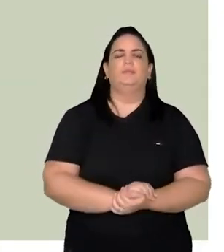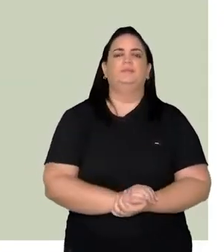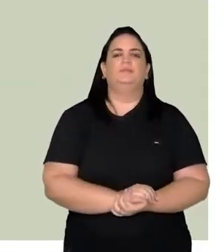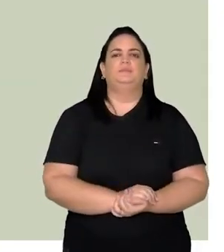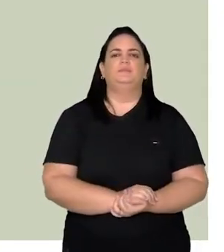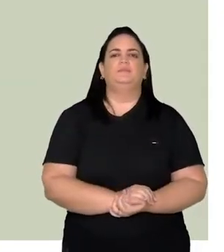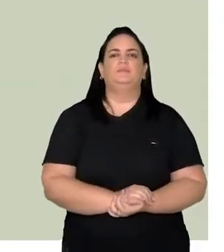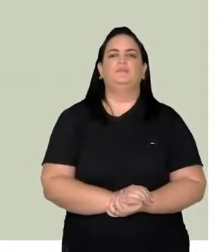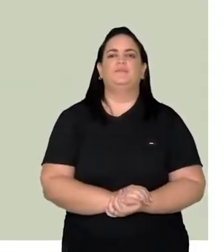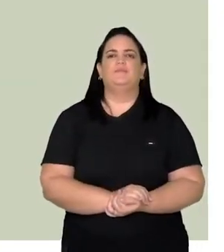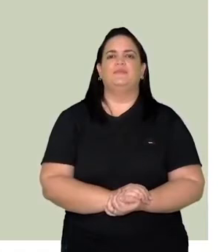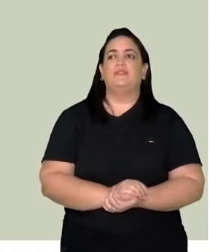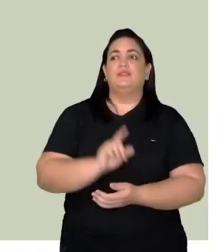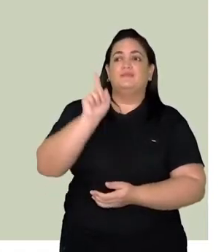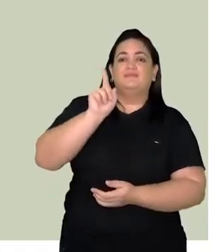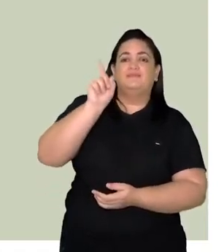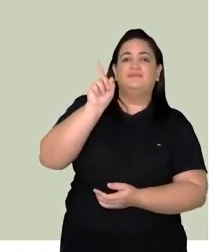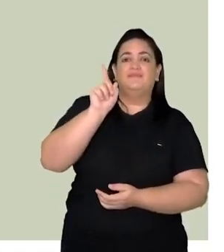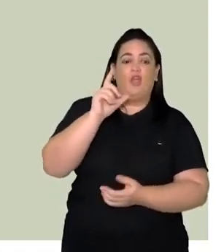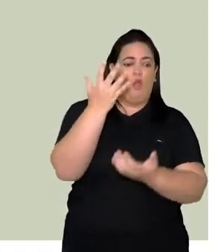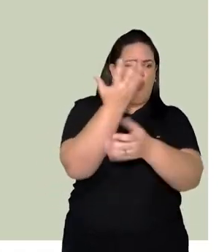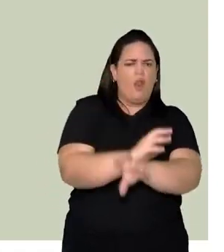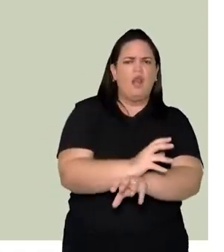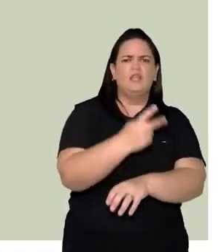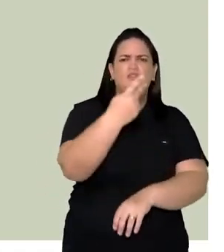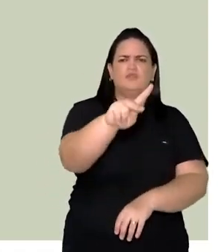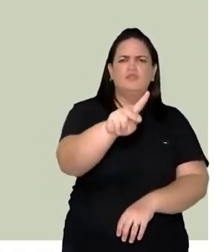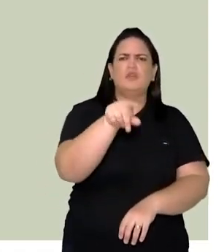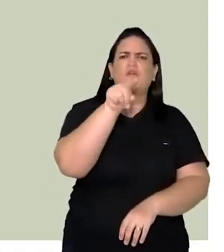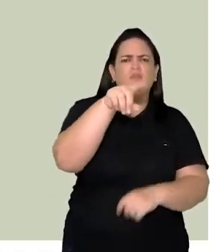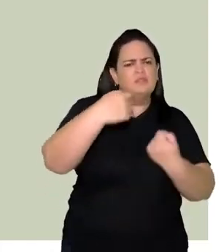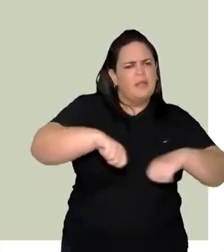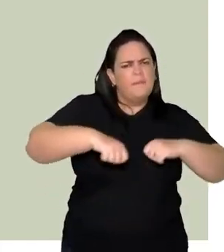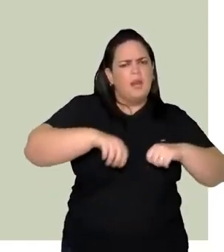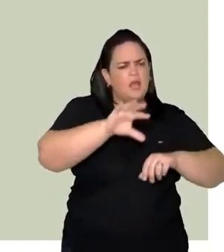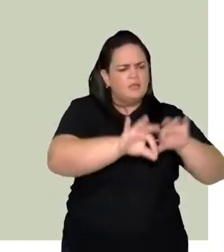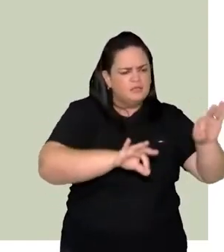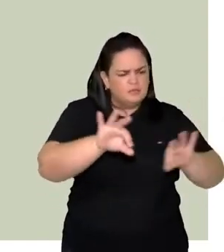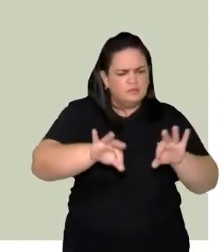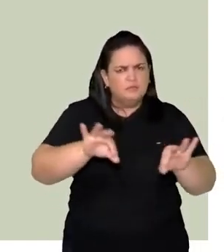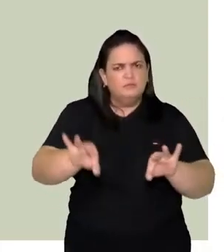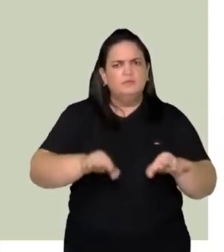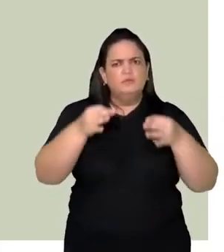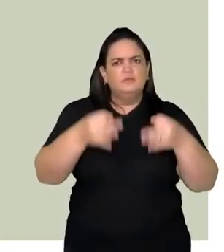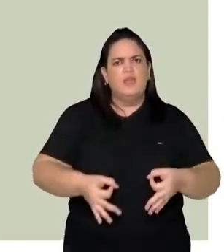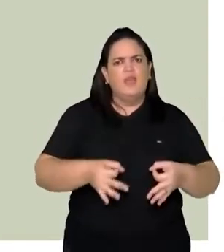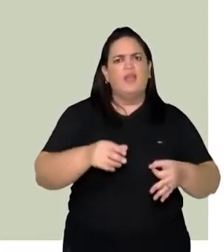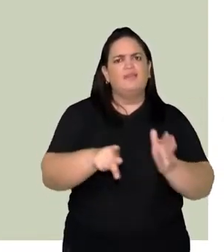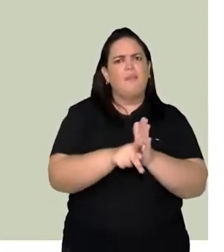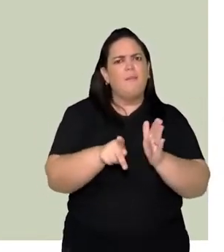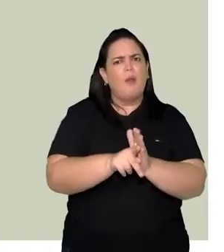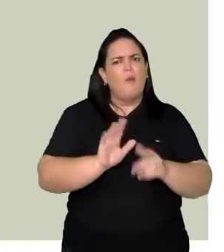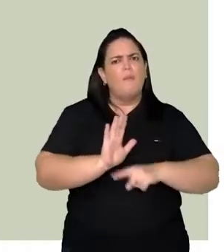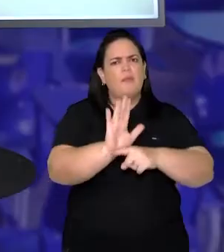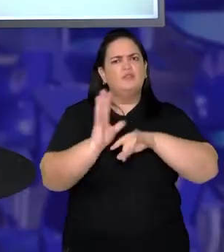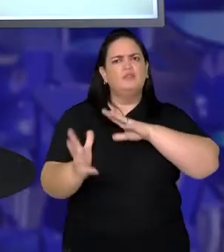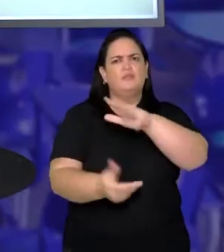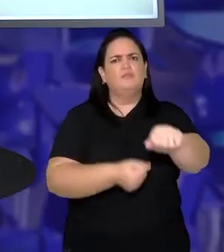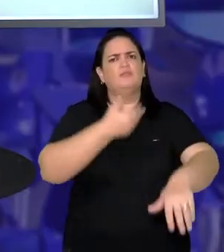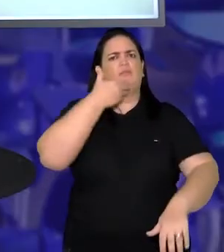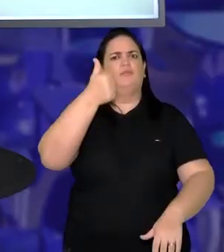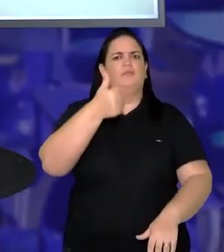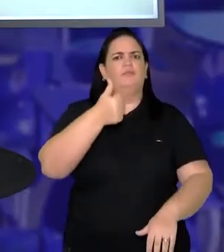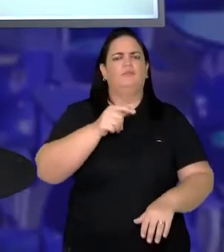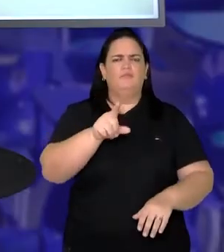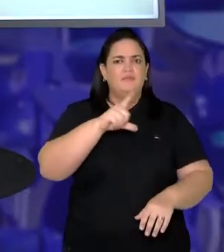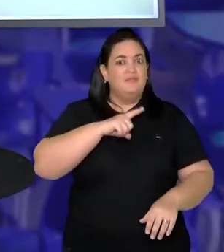início. Nessa postagem, o lixo é seu. Faça coleta seletiva, condição para um mundo melhor. Você